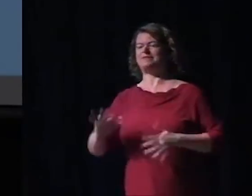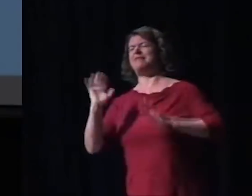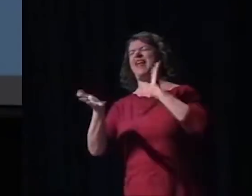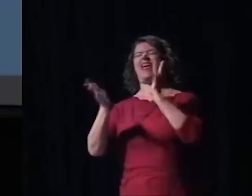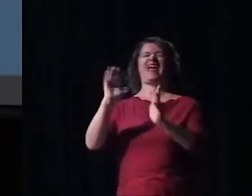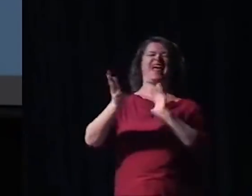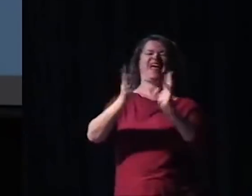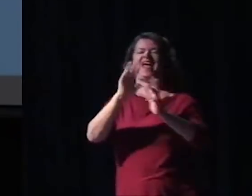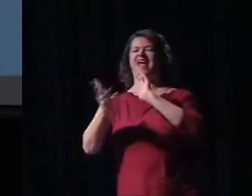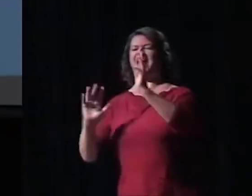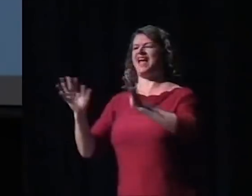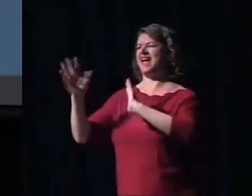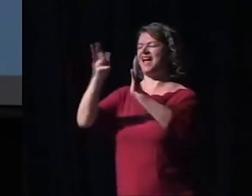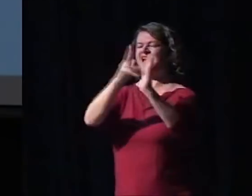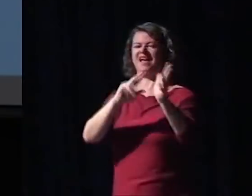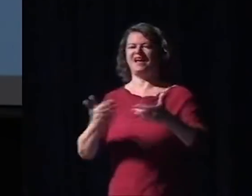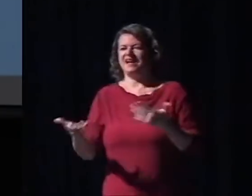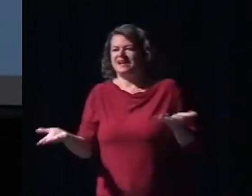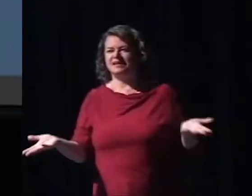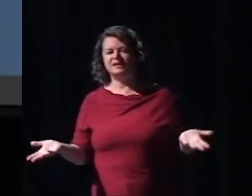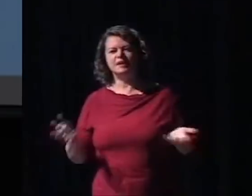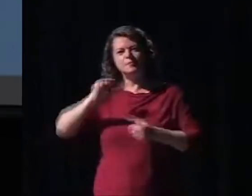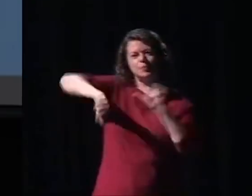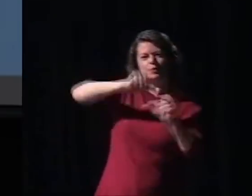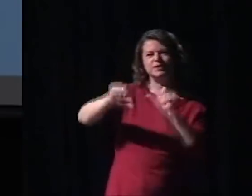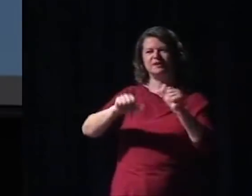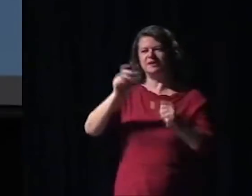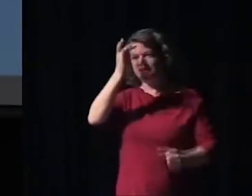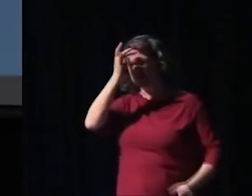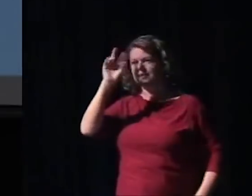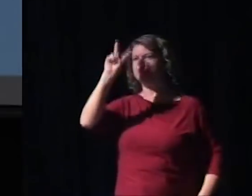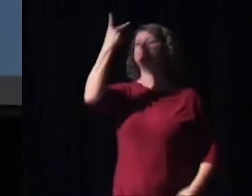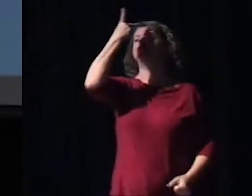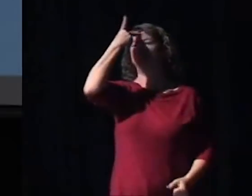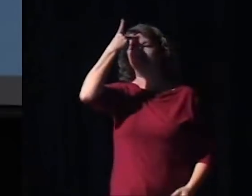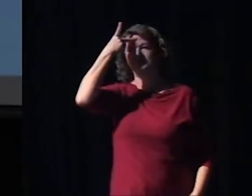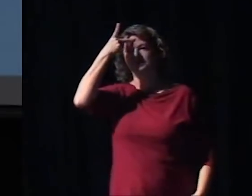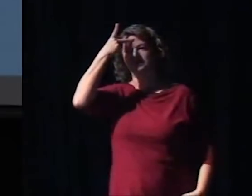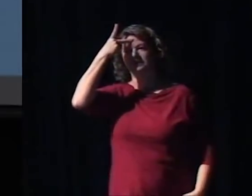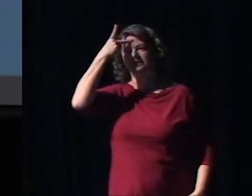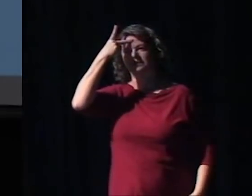um libertino. A sensualidade faz com que